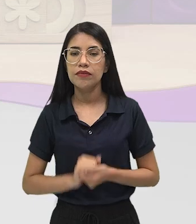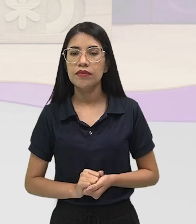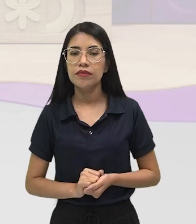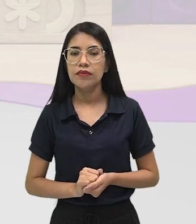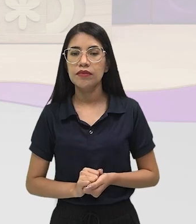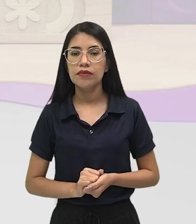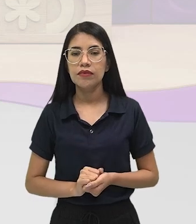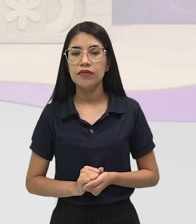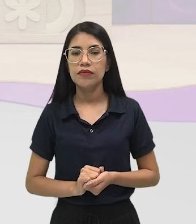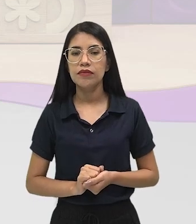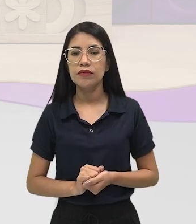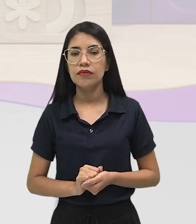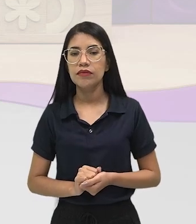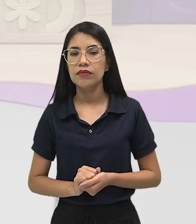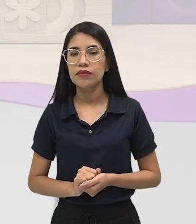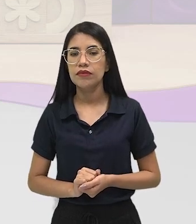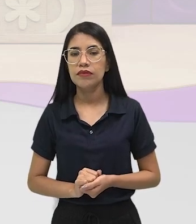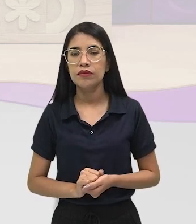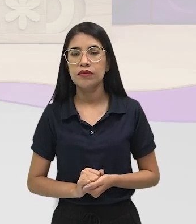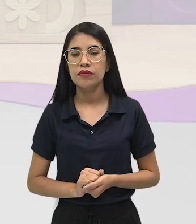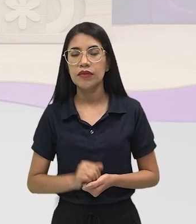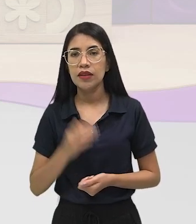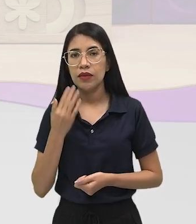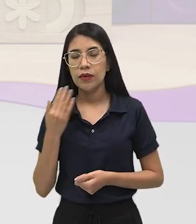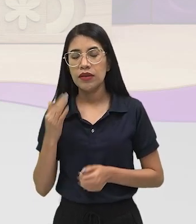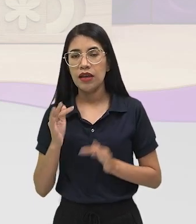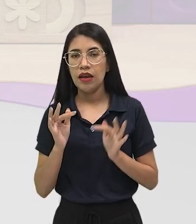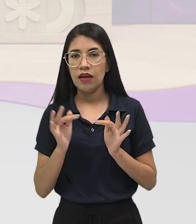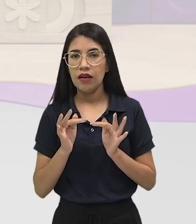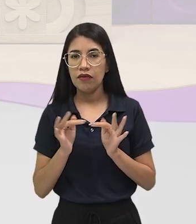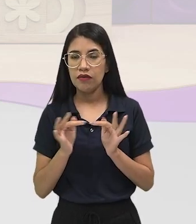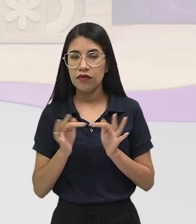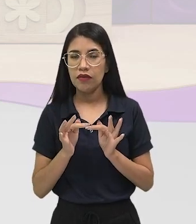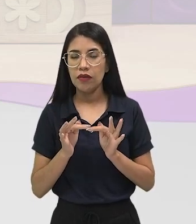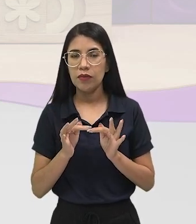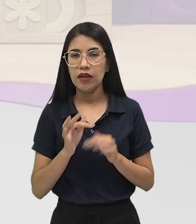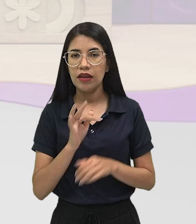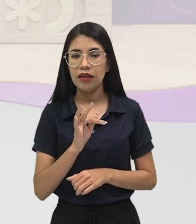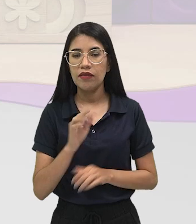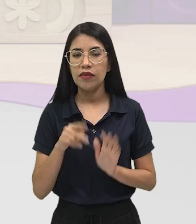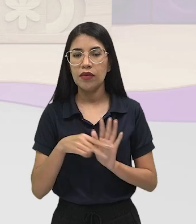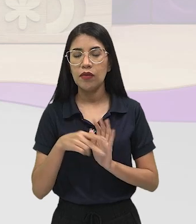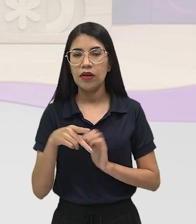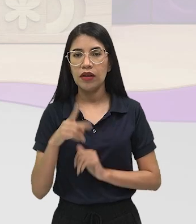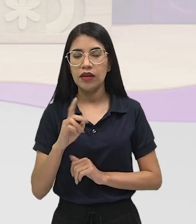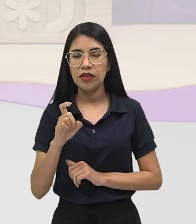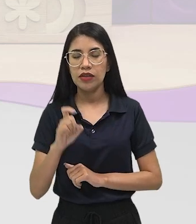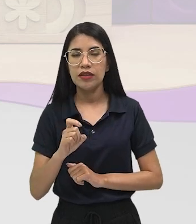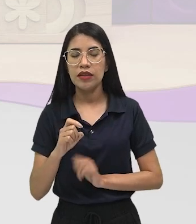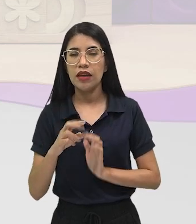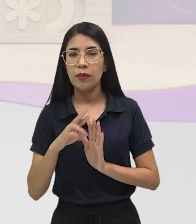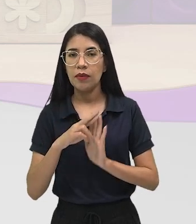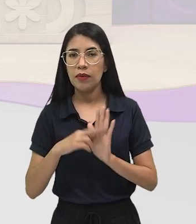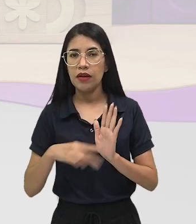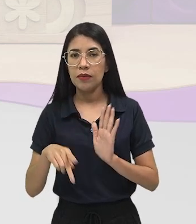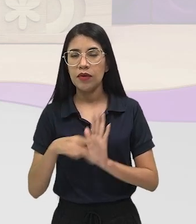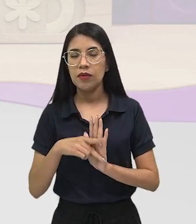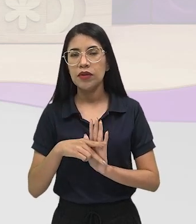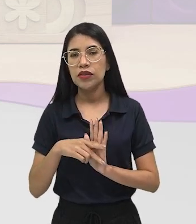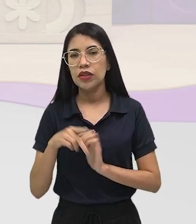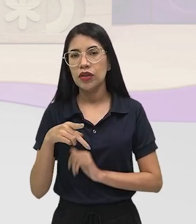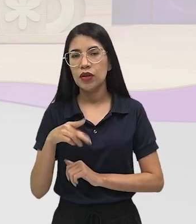aqui, então, essa aqui que é a lei de Hooke. Ela trabalha diretamente os nossos